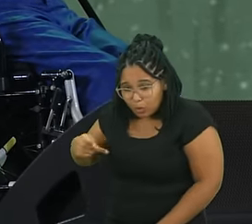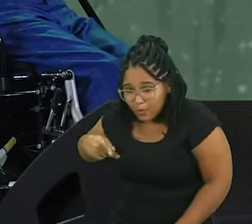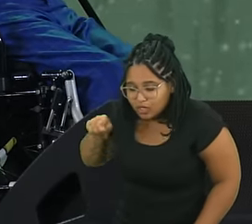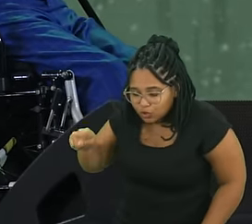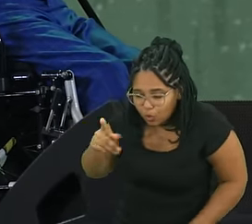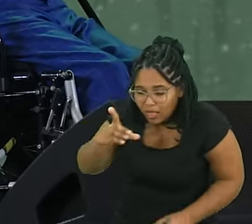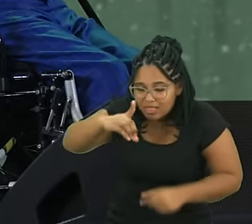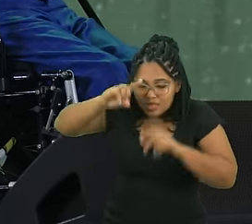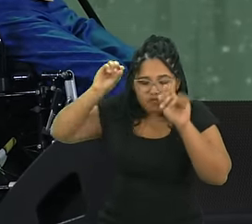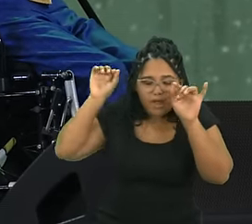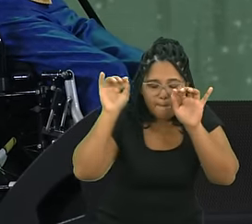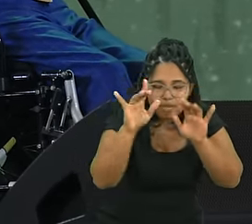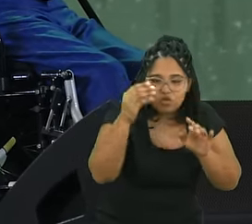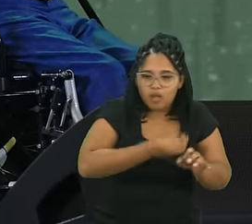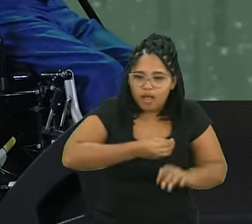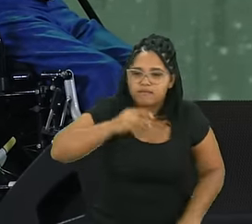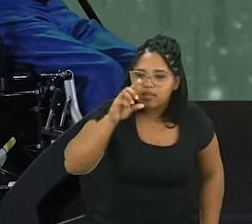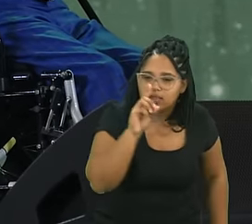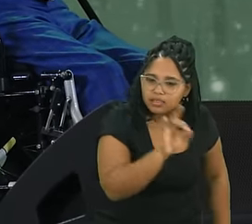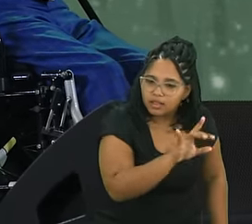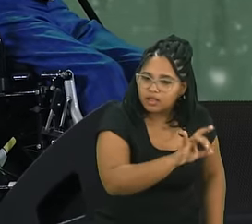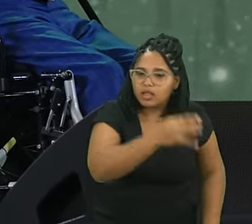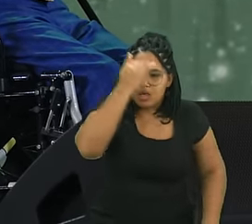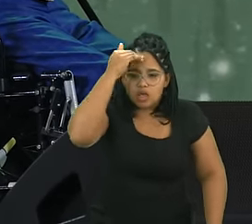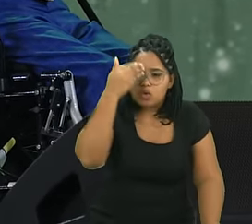foi preparando todas as coisas, todas as pessoas.